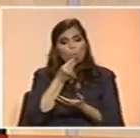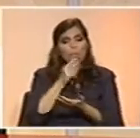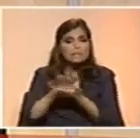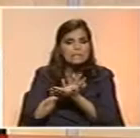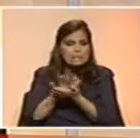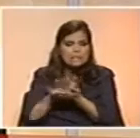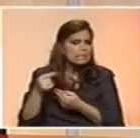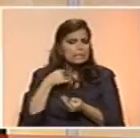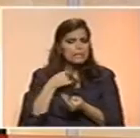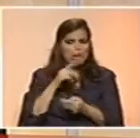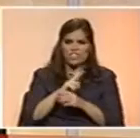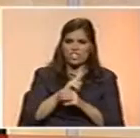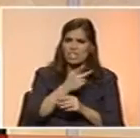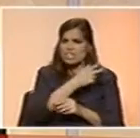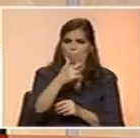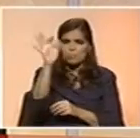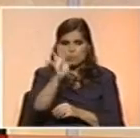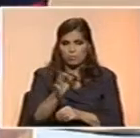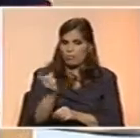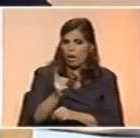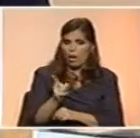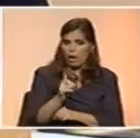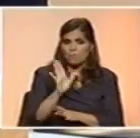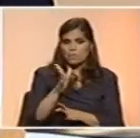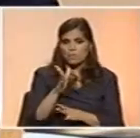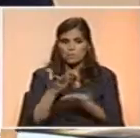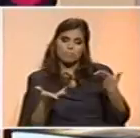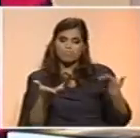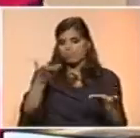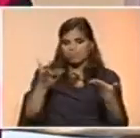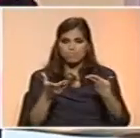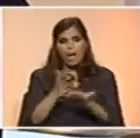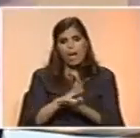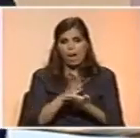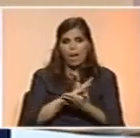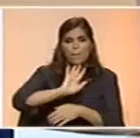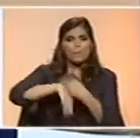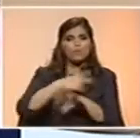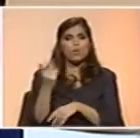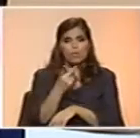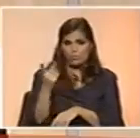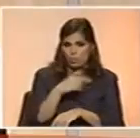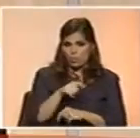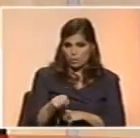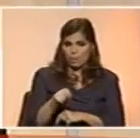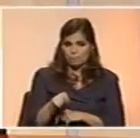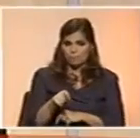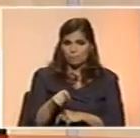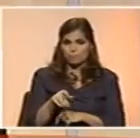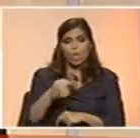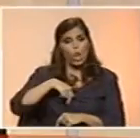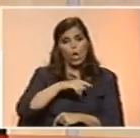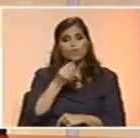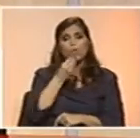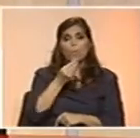aliás, acho que é um certo, é um exemplo, certo, não é? Exato, e acho que é um certo, consenso, um certo consenso que nós também tivemos aqui. Eu acho que nós comemos